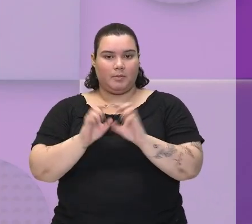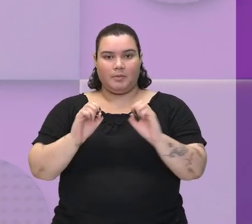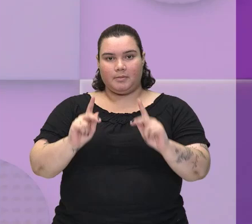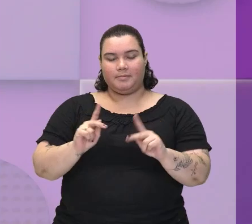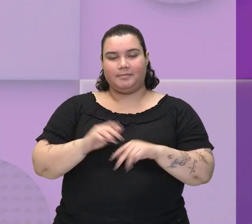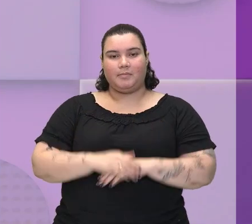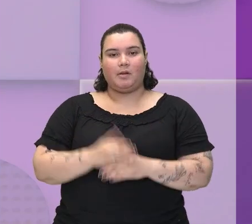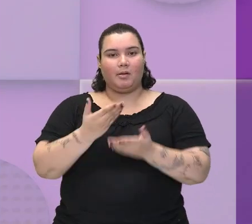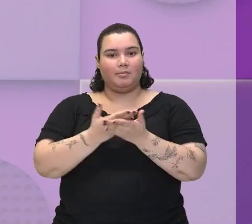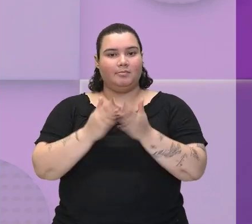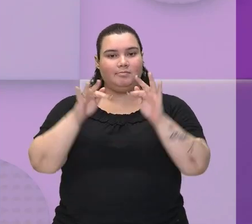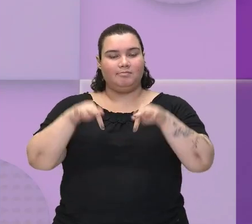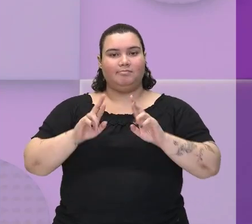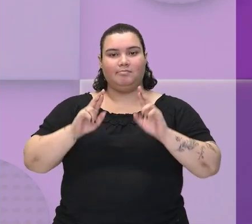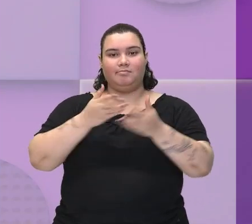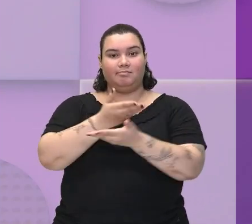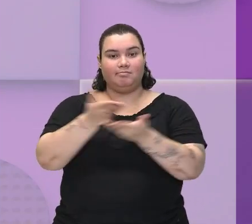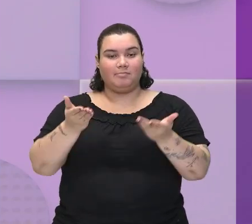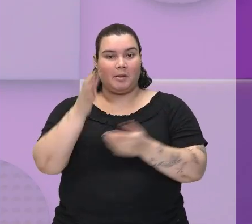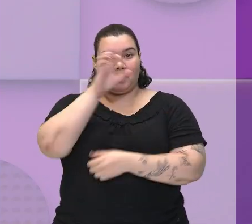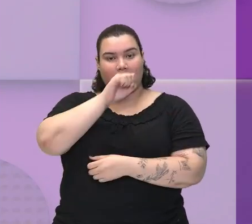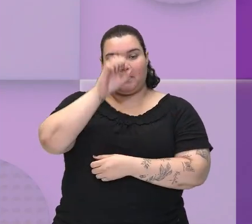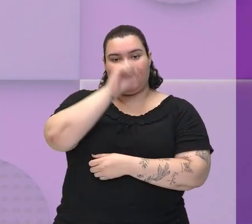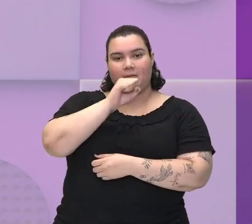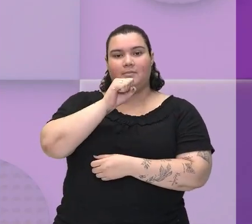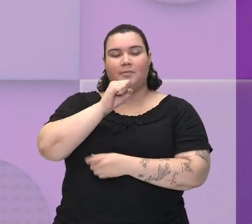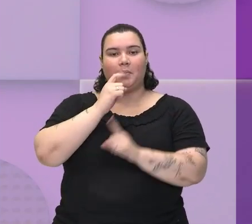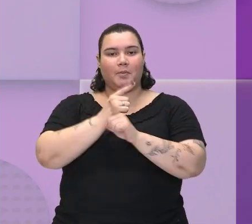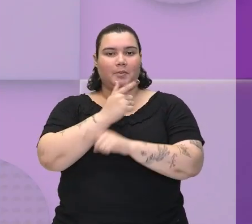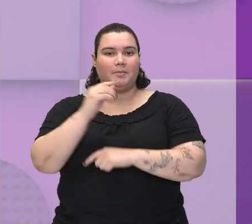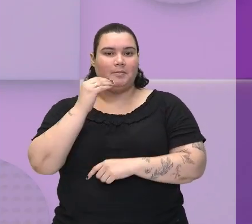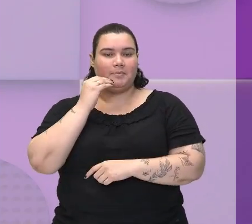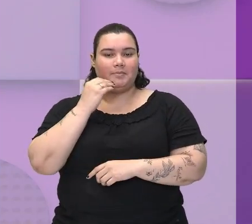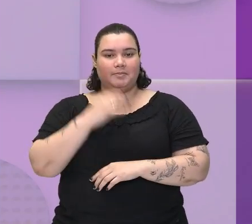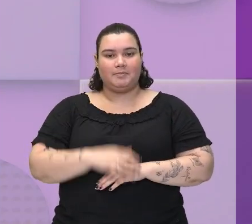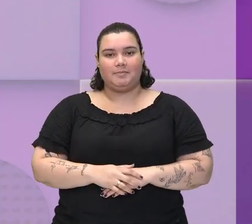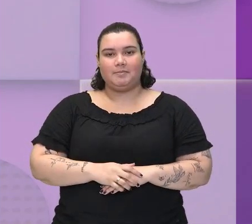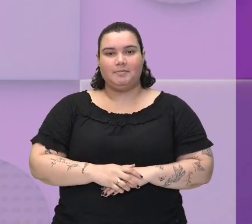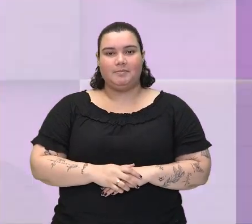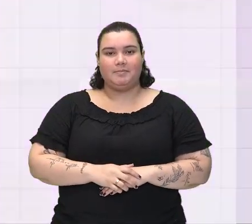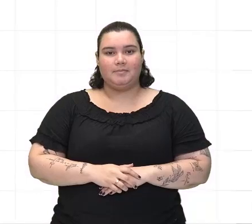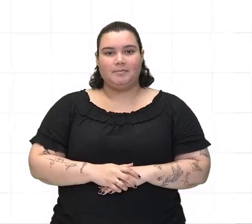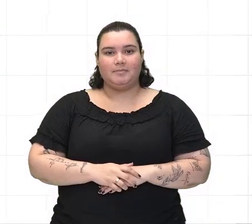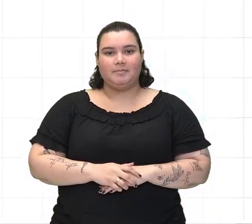Então, essa foi a nossa aula, espero que tenha sido muito interessante para você e até o nosso próximo encontro.